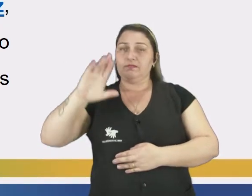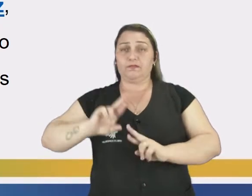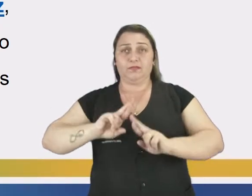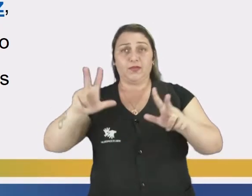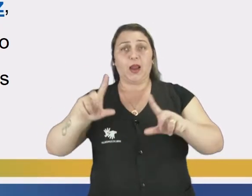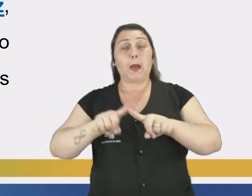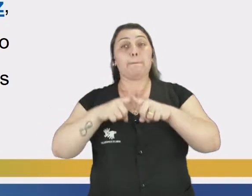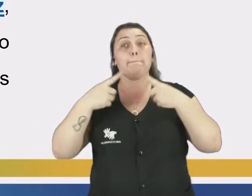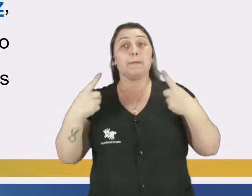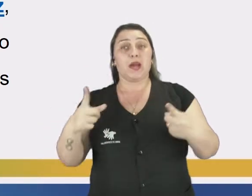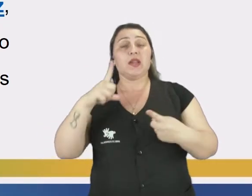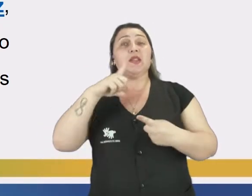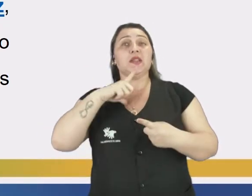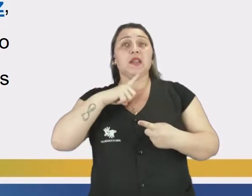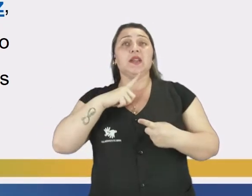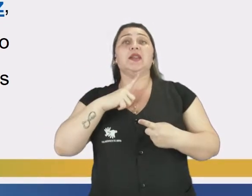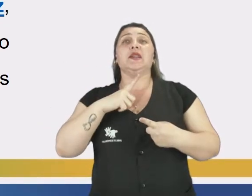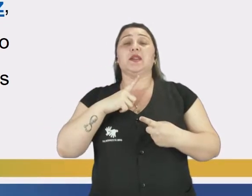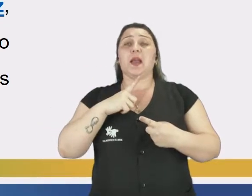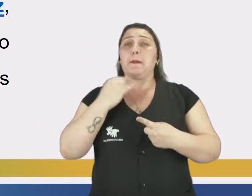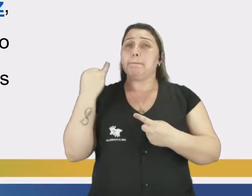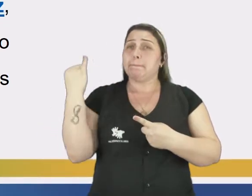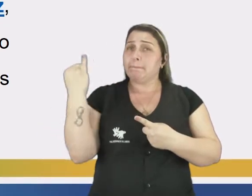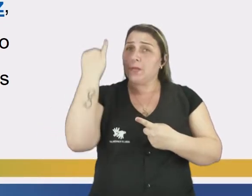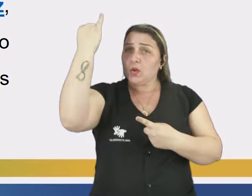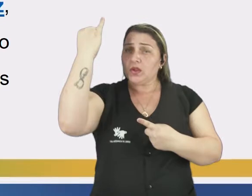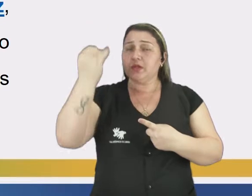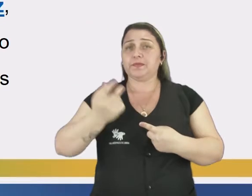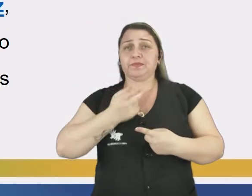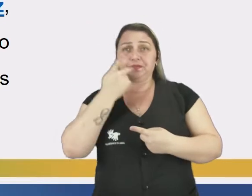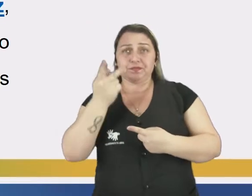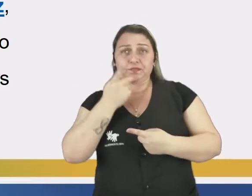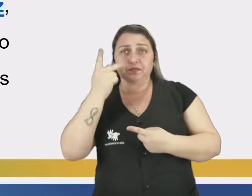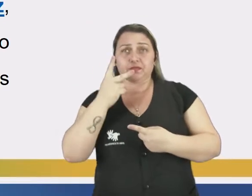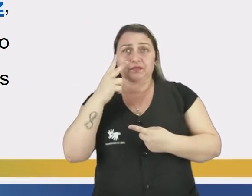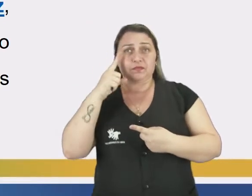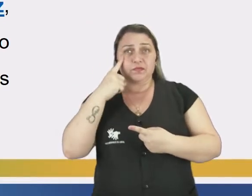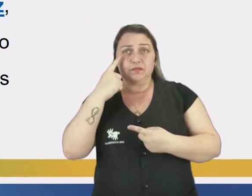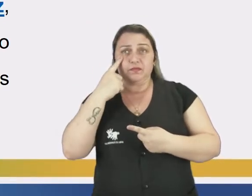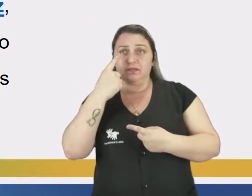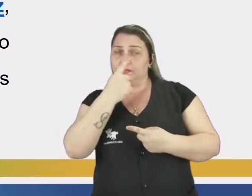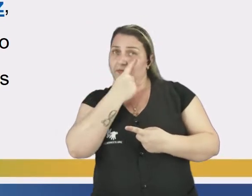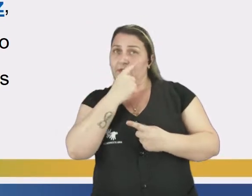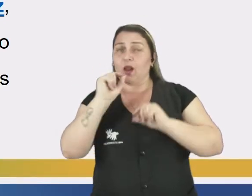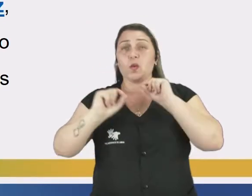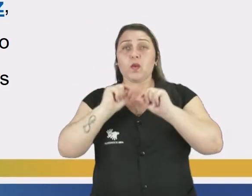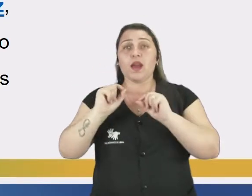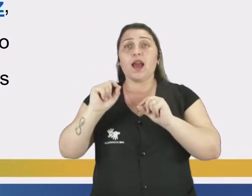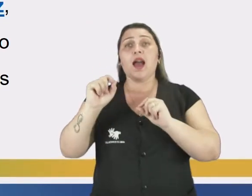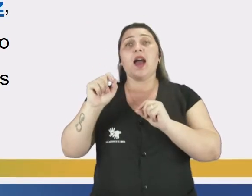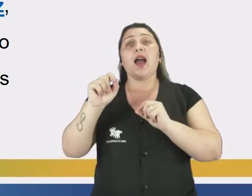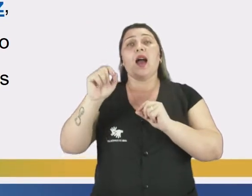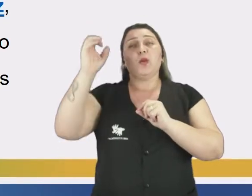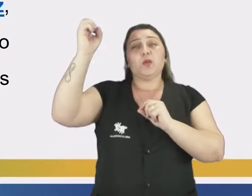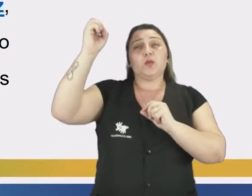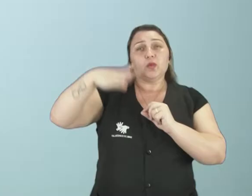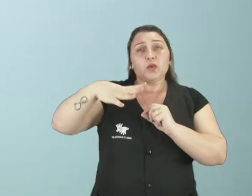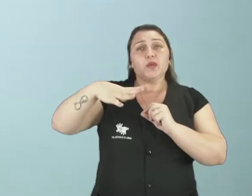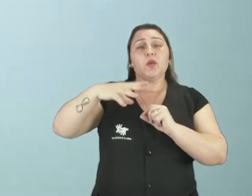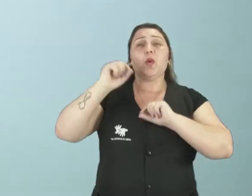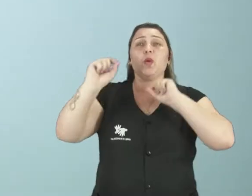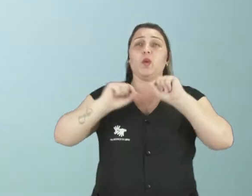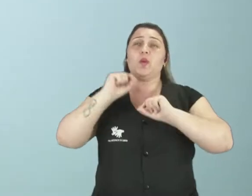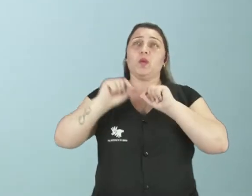No entanto, tem um fato comum muito importante aí quando a gente fala de visão. É o quê? É a luz. Porque o que a gente